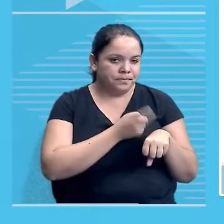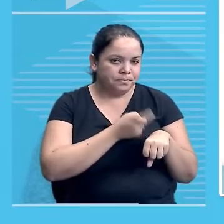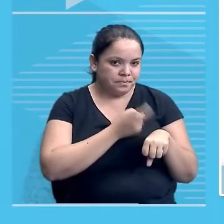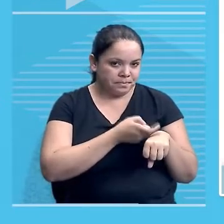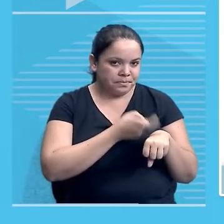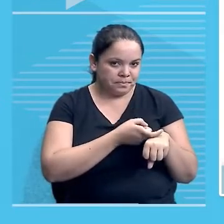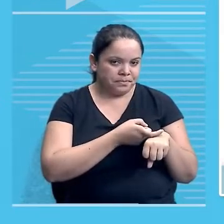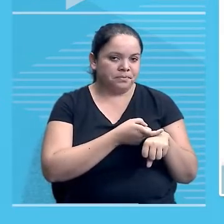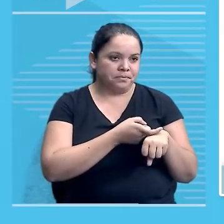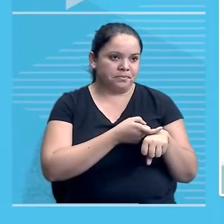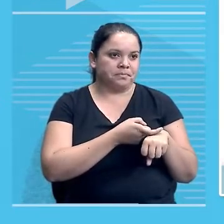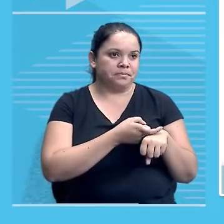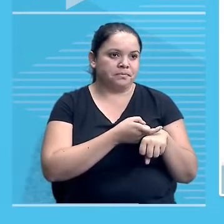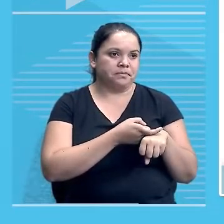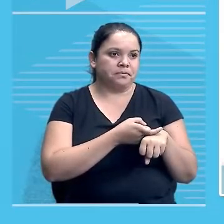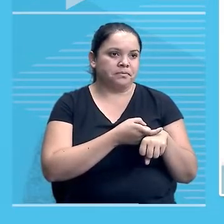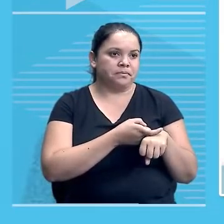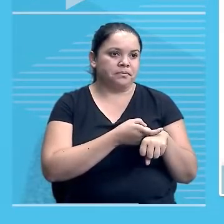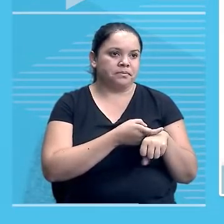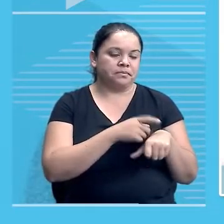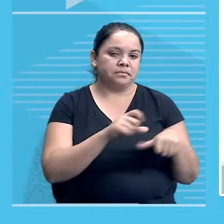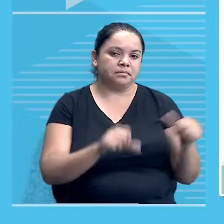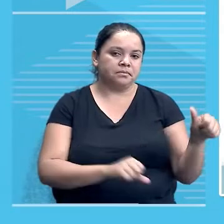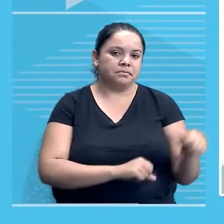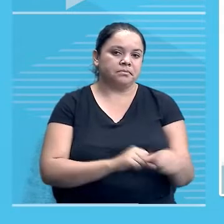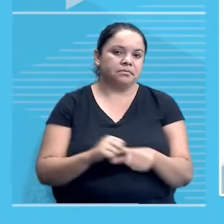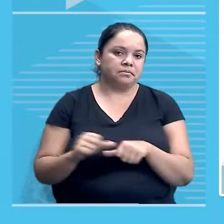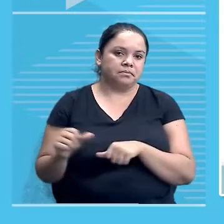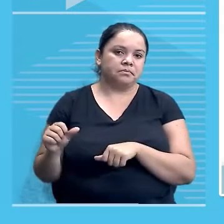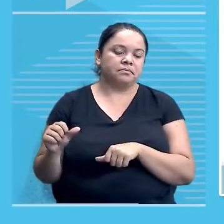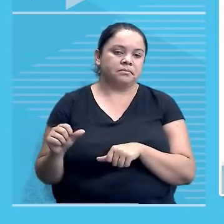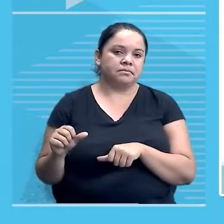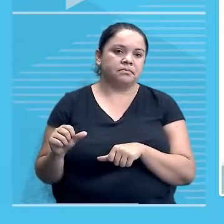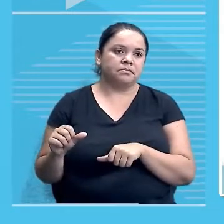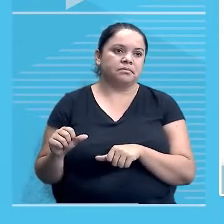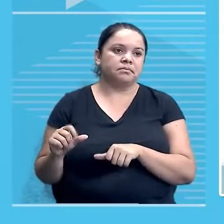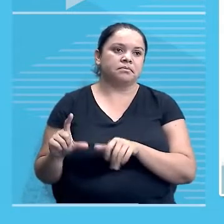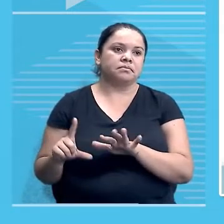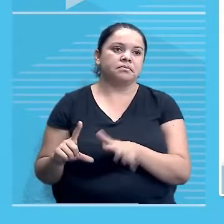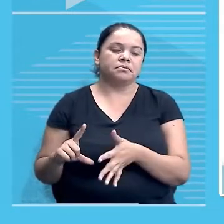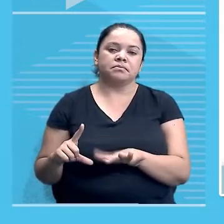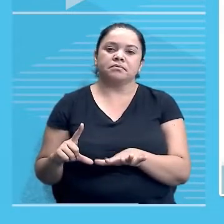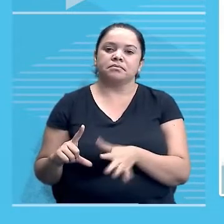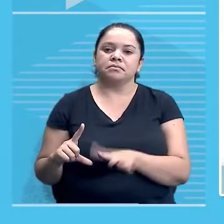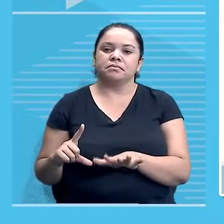água no estado sólido, vai passar para o estado líquido.